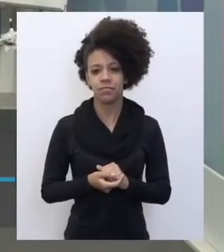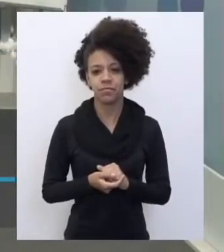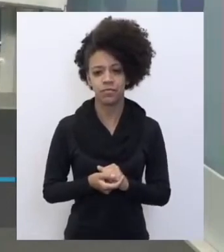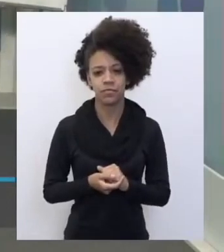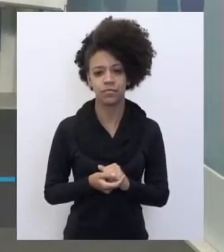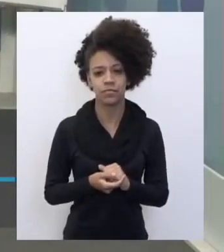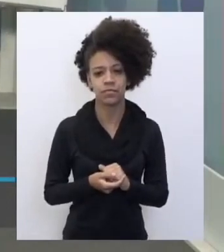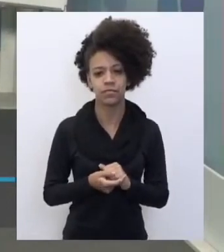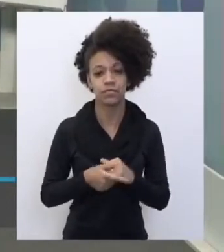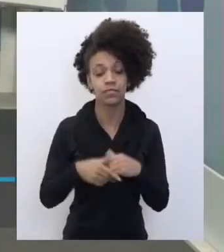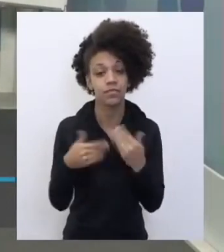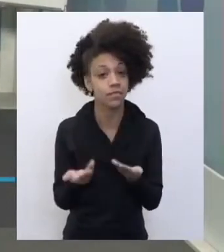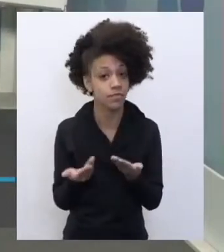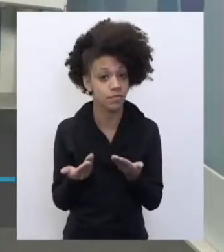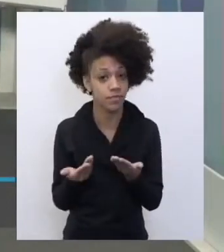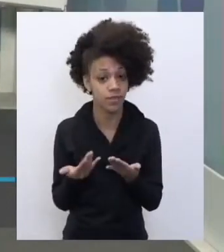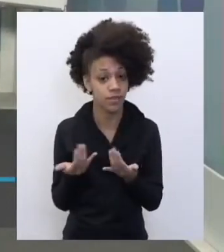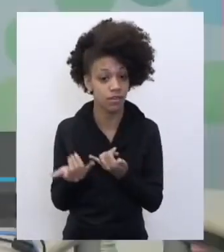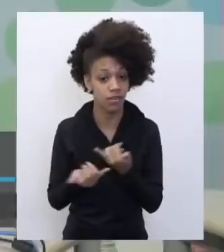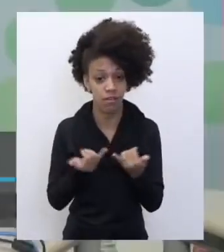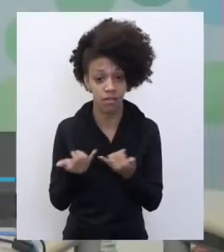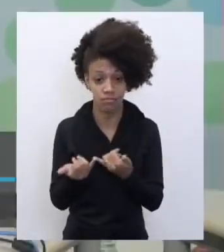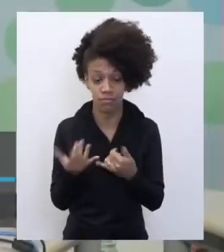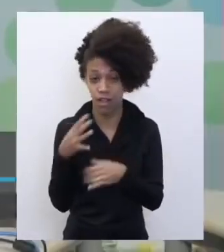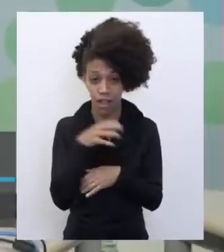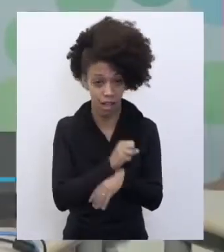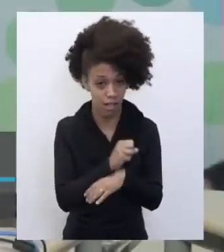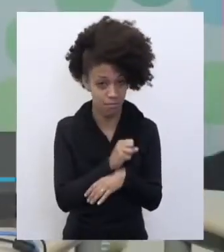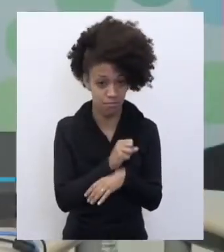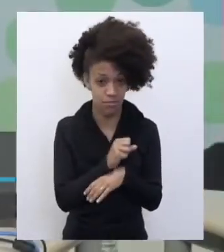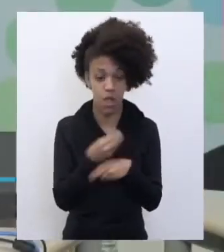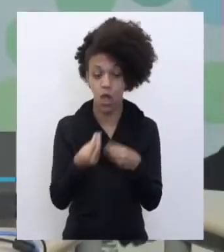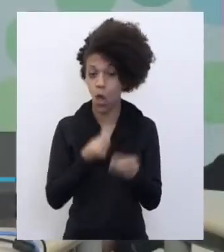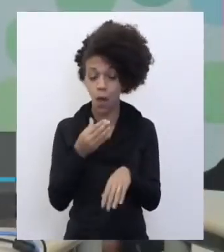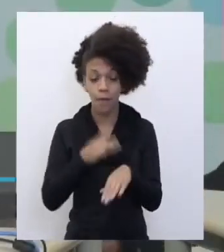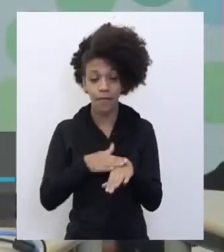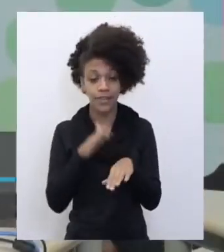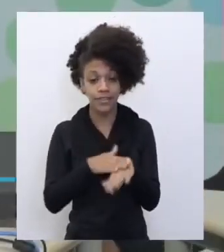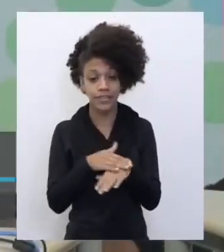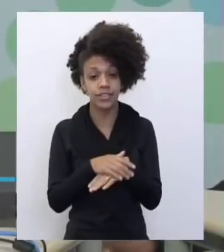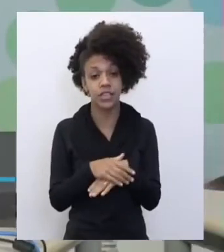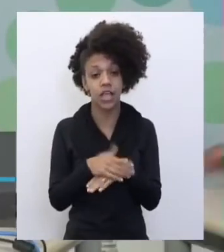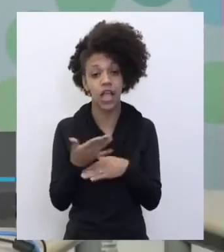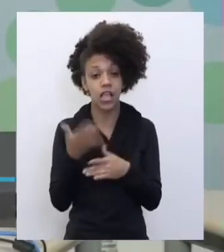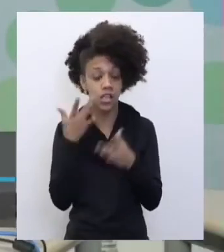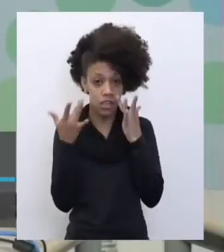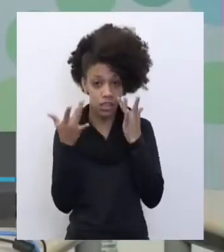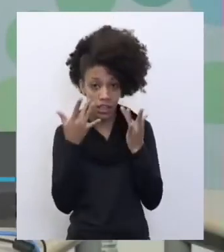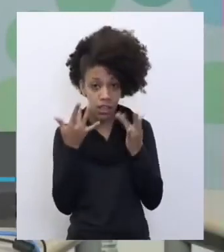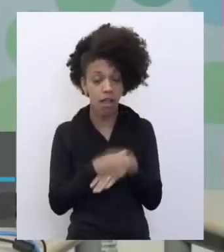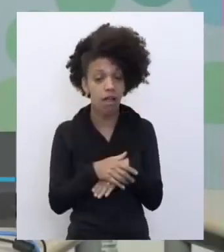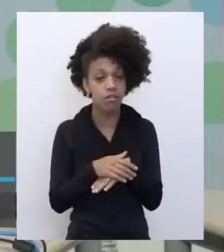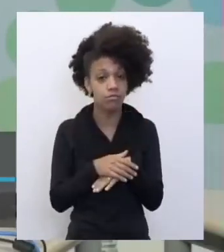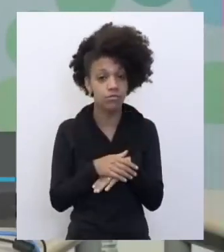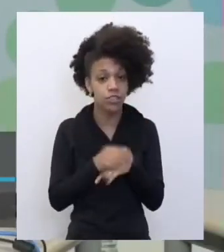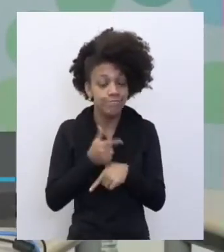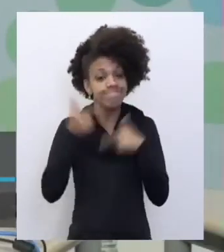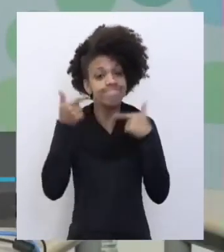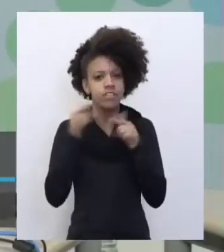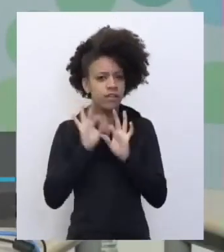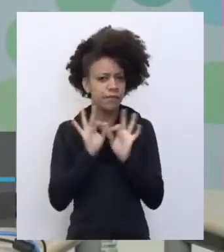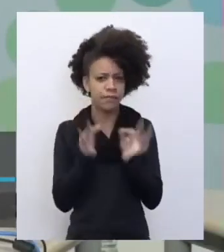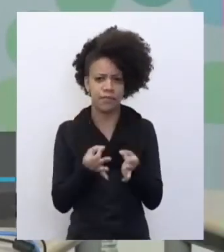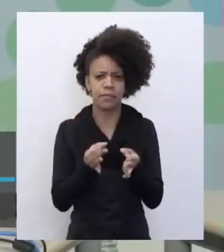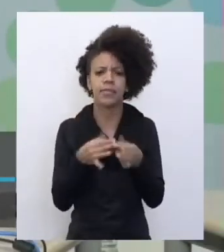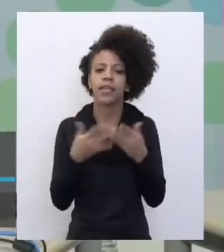Turma, jogo rápido também, só para demonstrar como que a gente pode fazer esses teatros de animação com coisas simples.